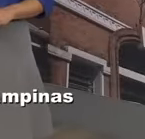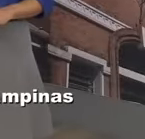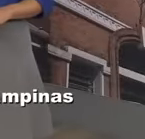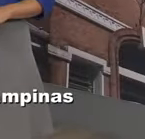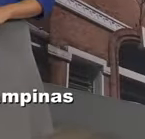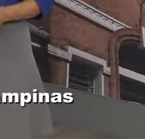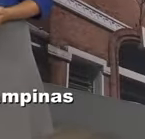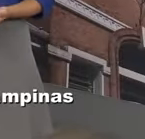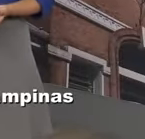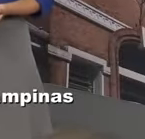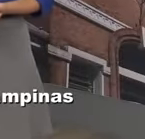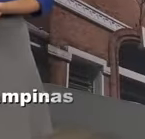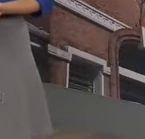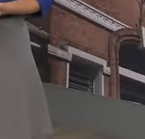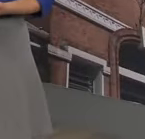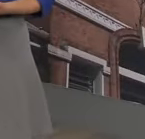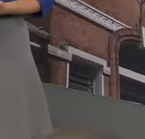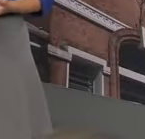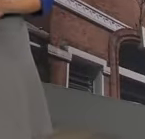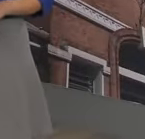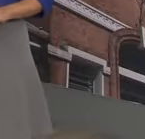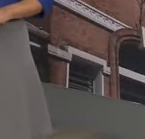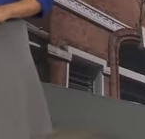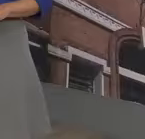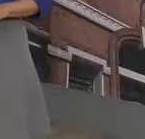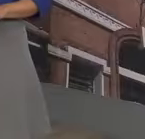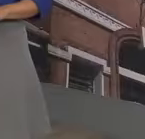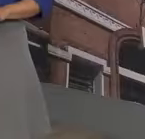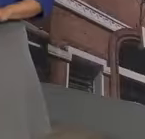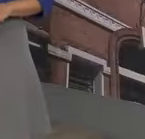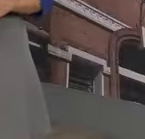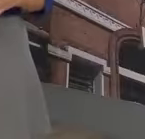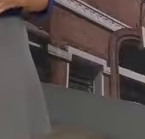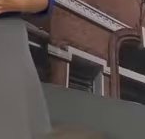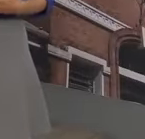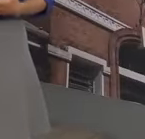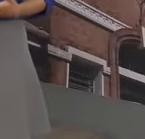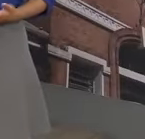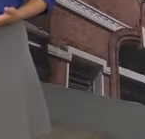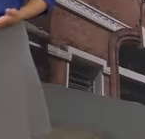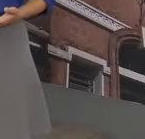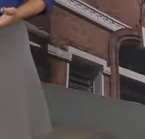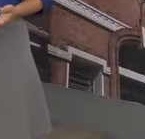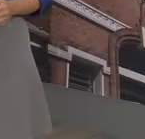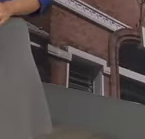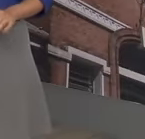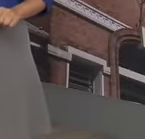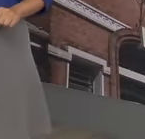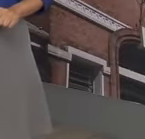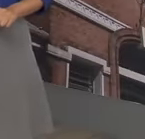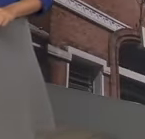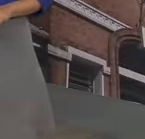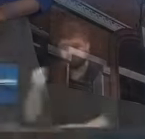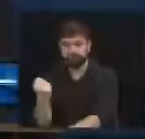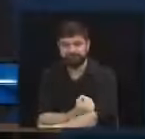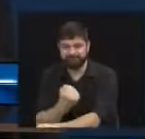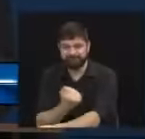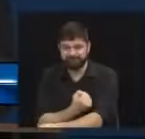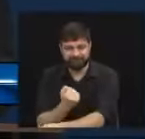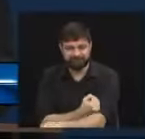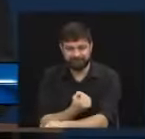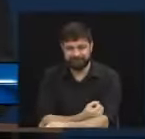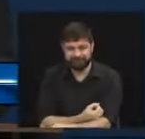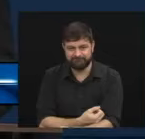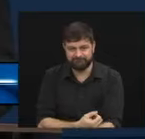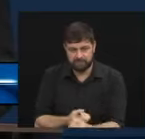Câmara Campinas, tudo junto. E o vereador Nelson Osseri protocolou um projeto que cria o Junho Branco. Vamos entender a proposta. O